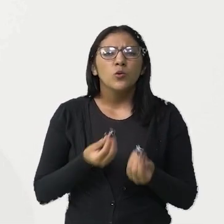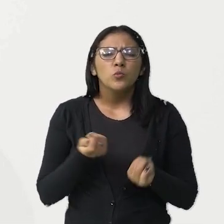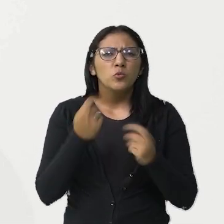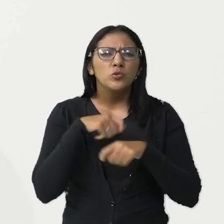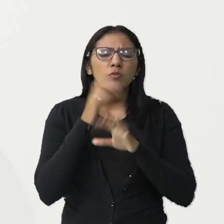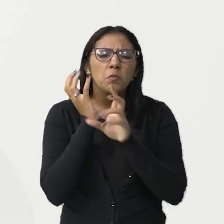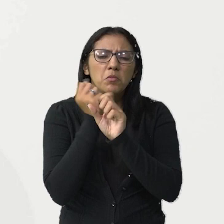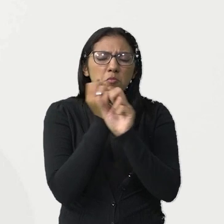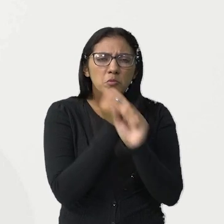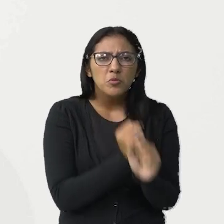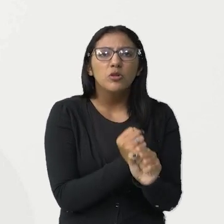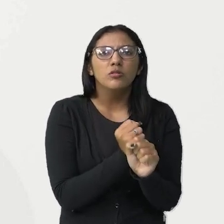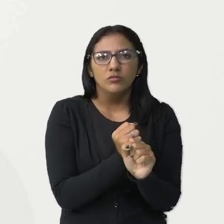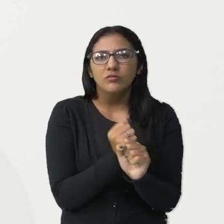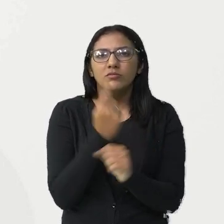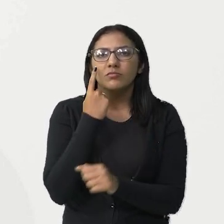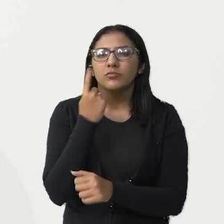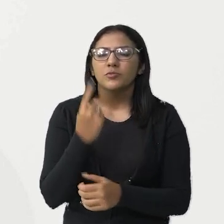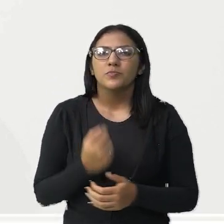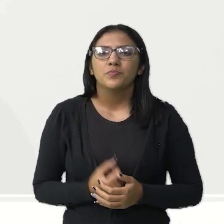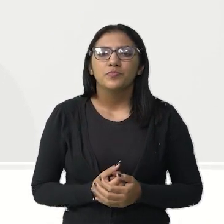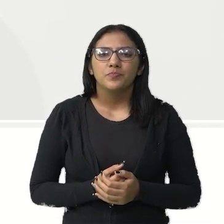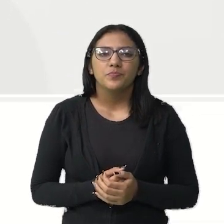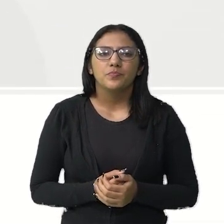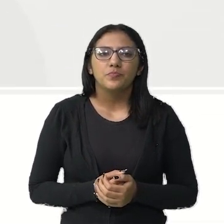perguntando. A gente calcula da seguinte forma.